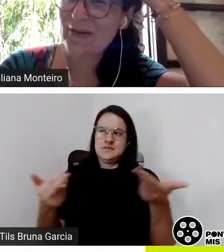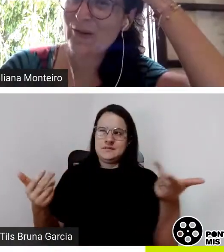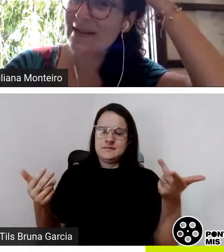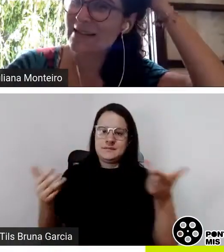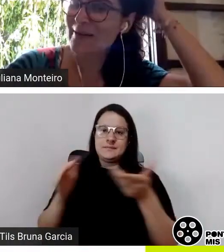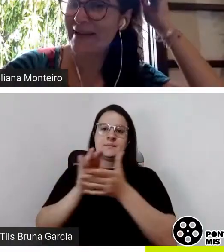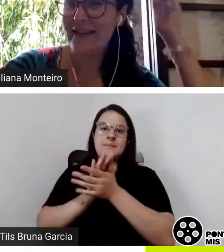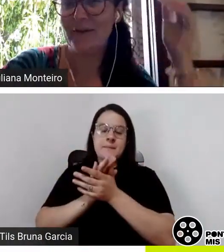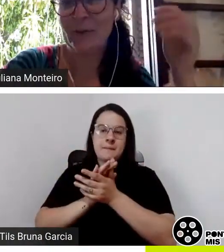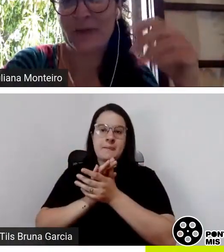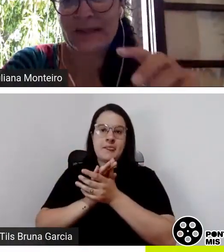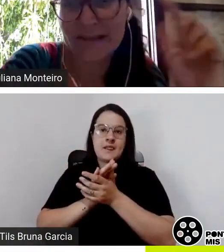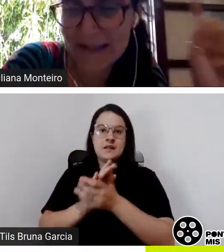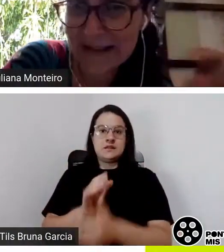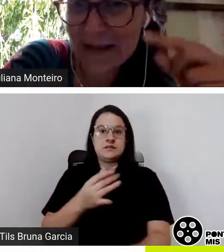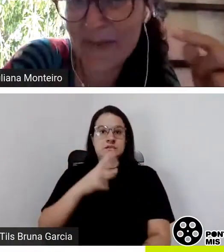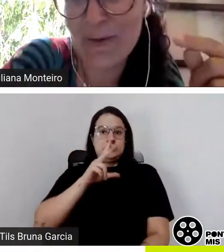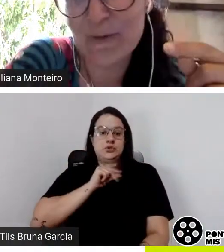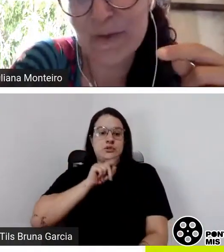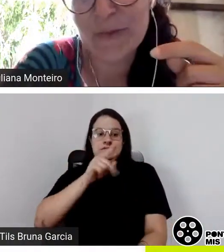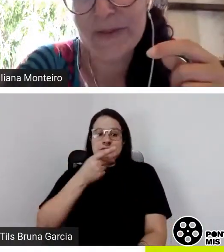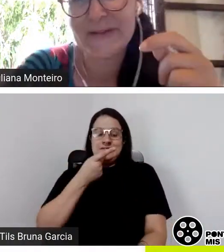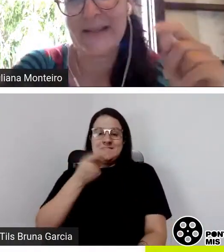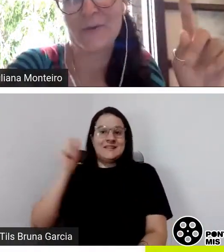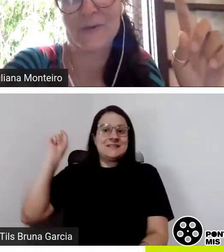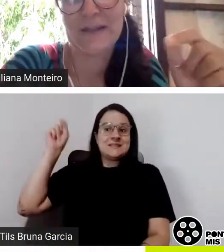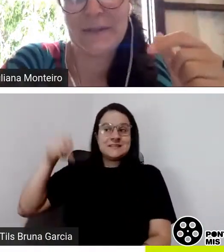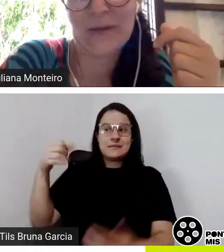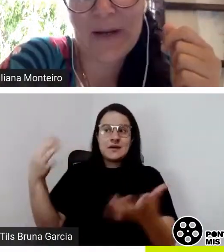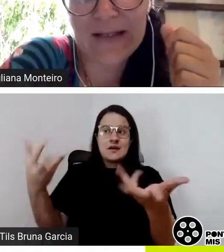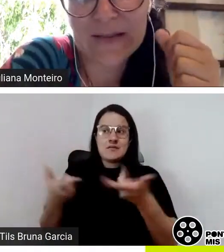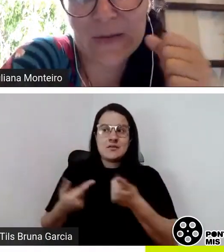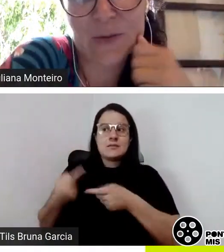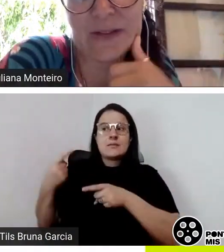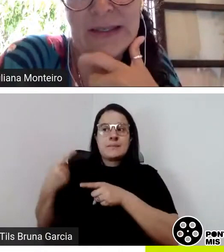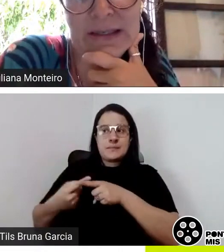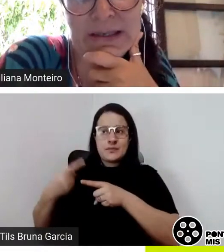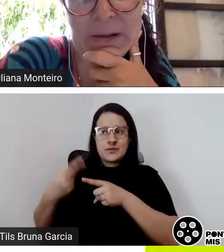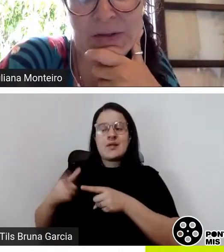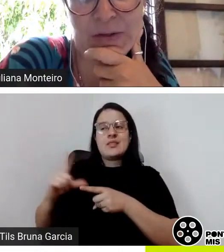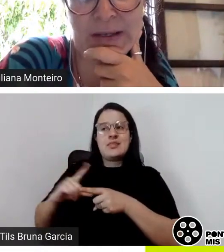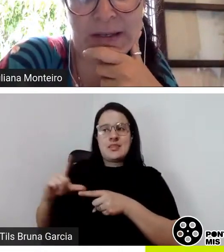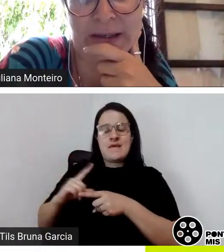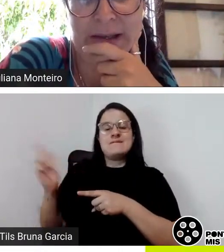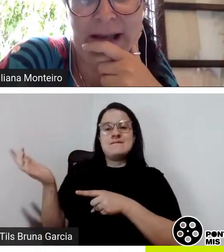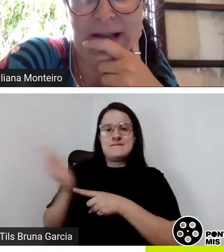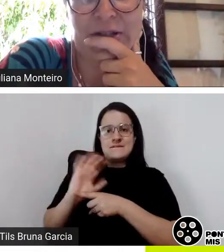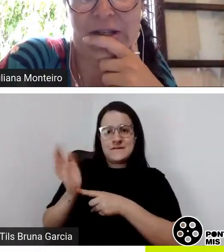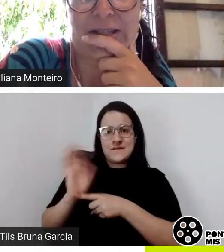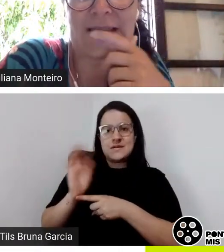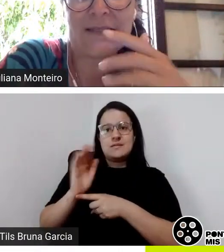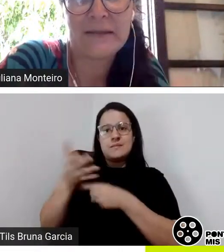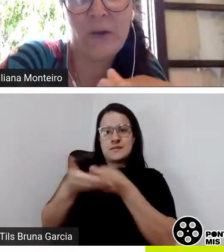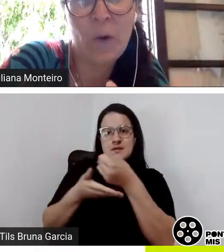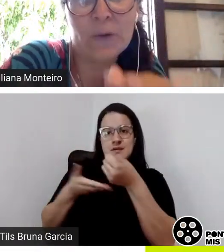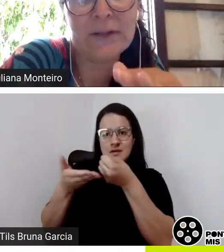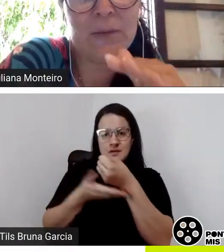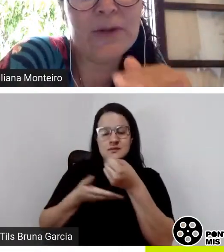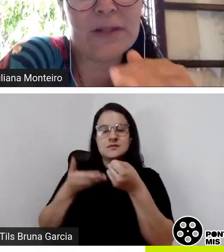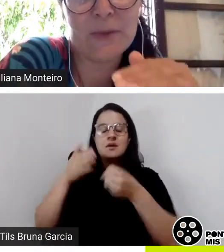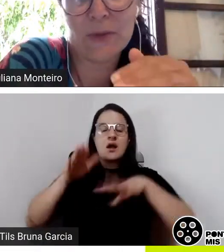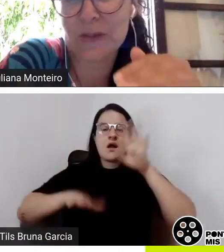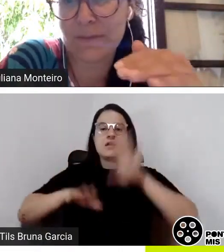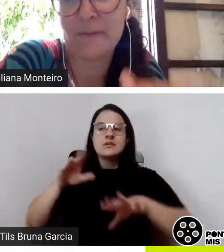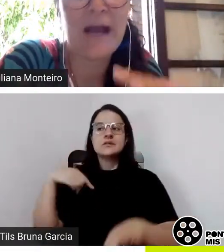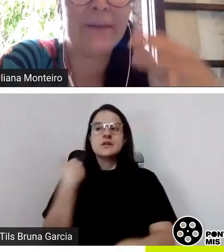Acho, nossa, essa colocação é incrível, porque linka também com o filme, né, com o saneamento básico, que eu acho que a gente